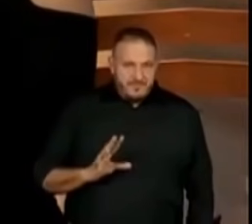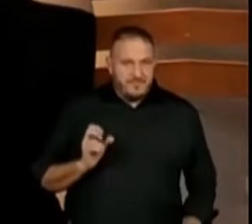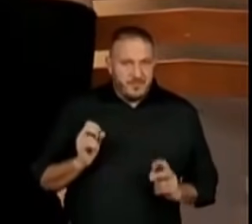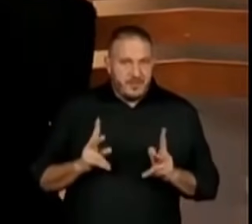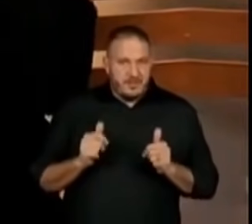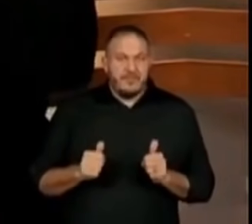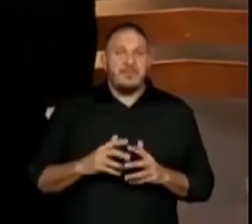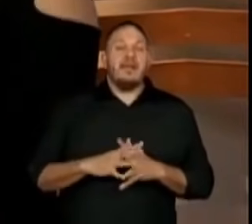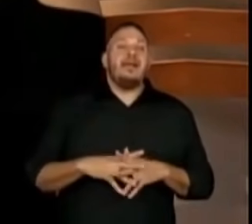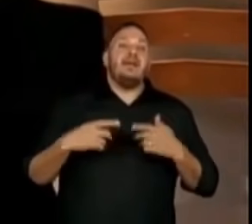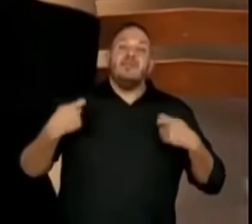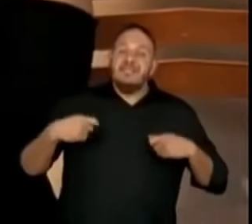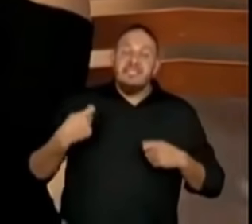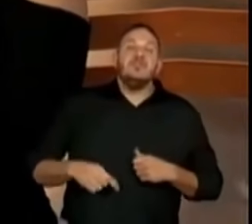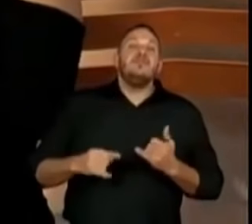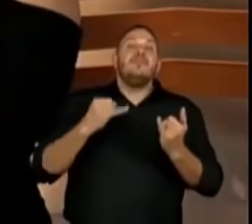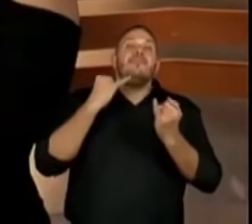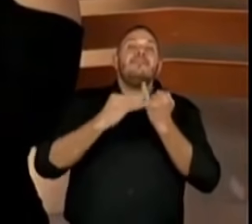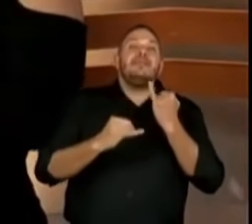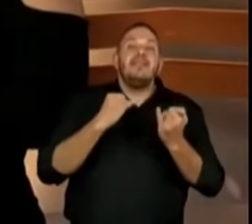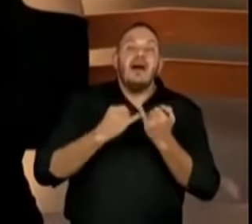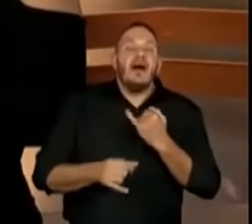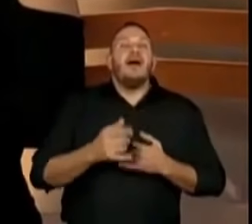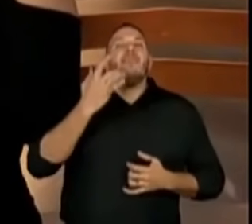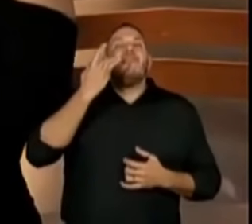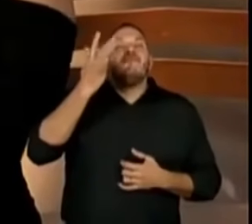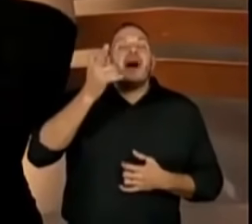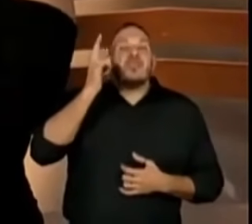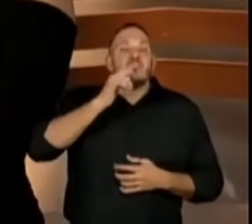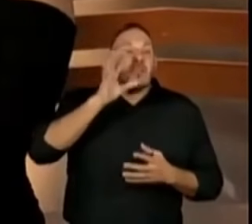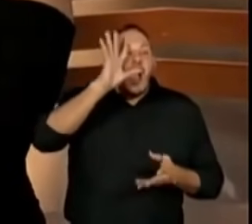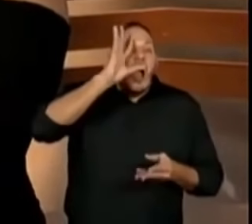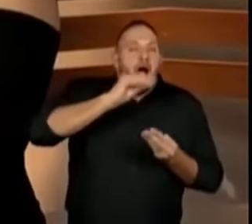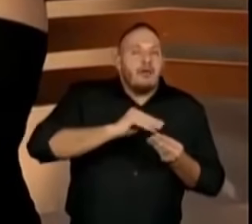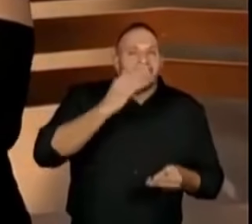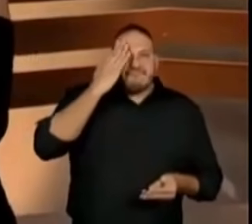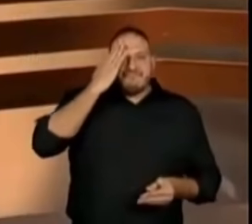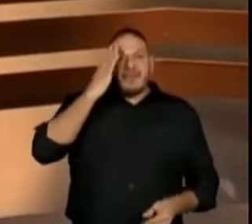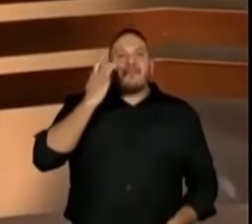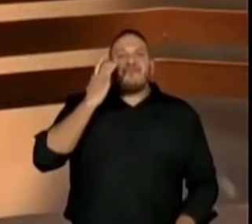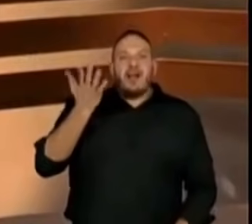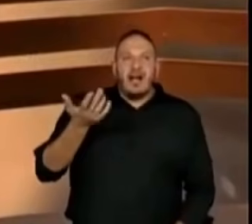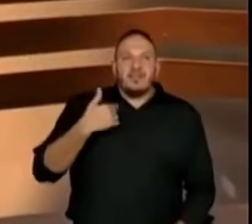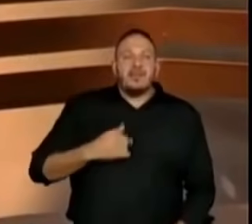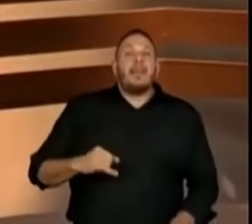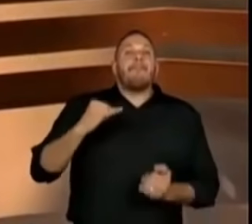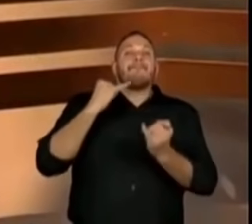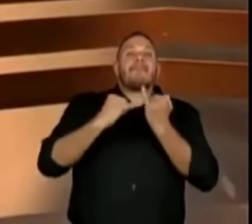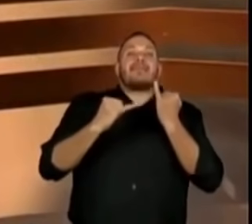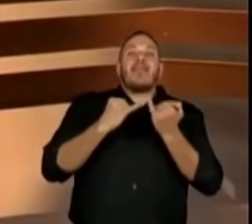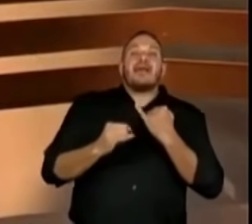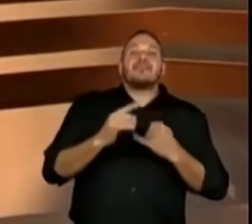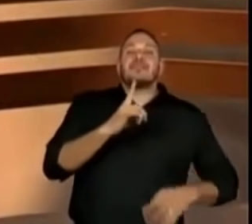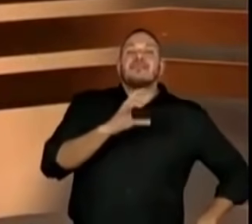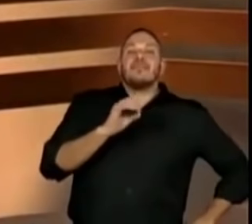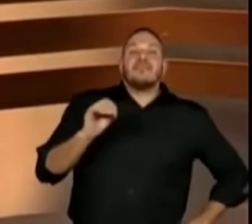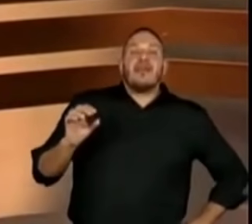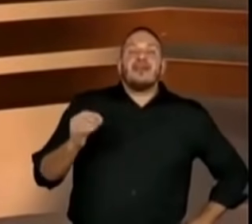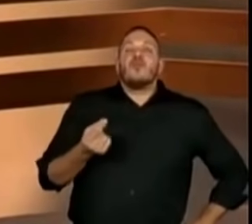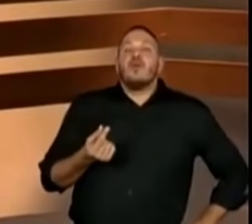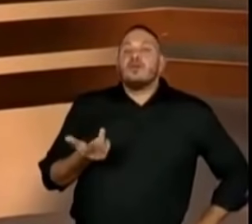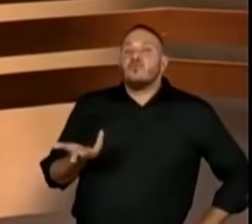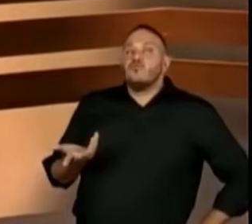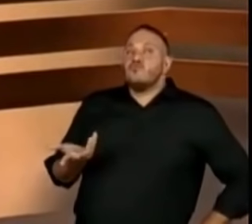certo? Eu preciso da metade, assim fica mais fácil da gente determinar a metade, ok? Metade de 100 é